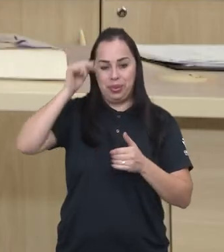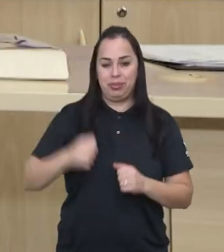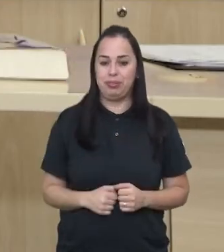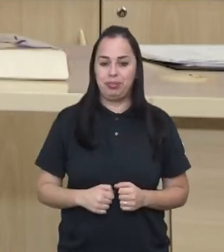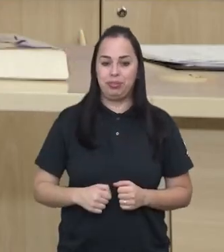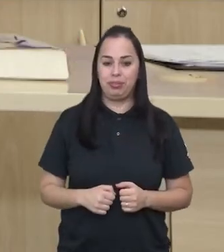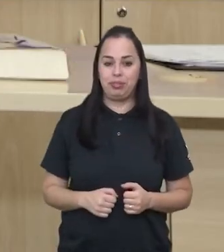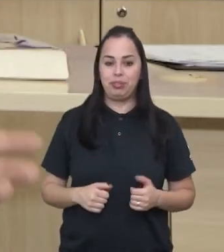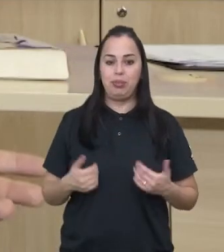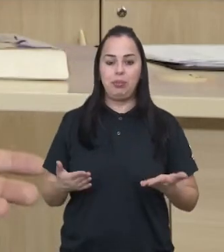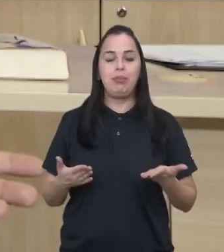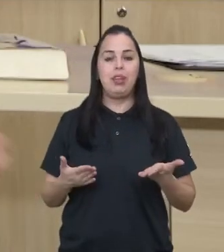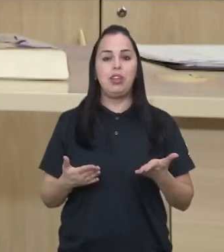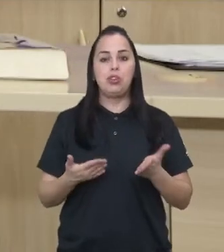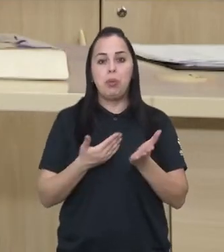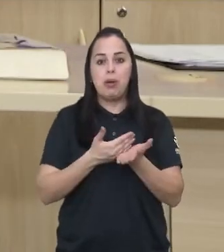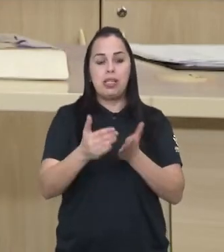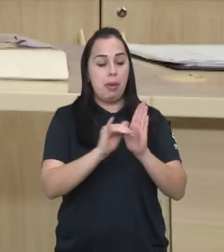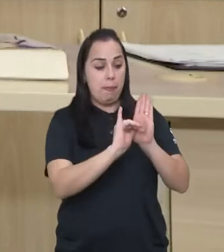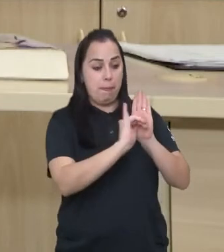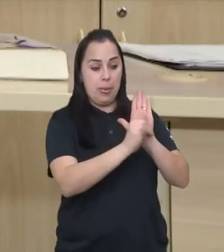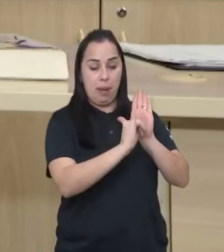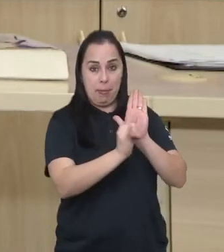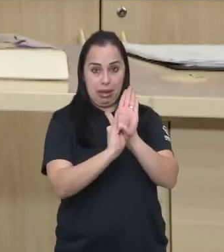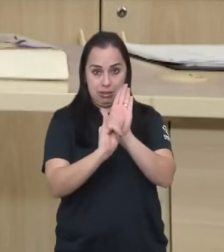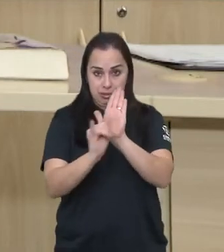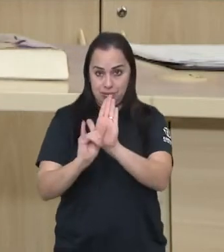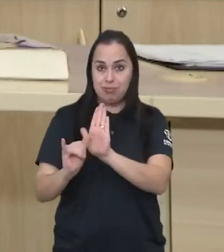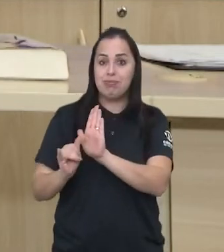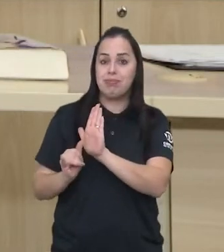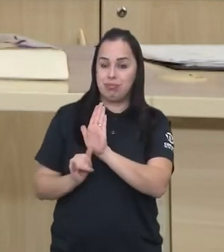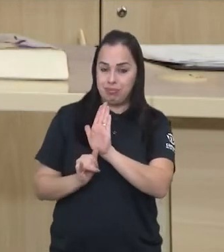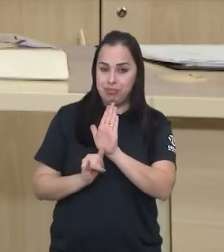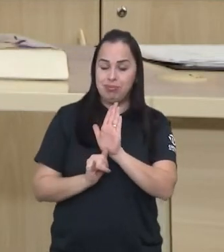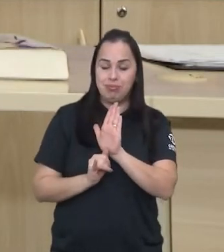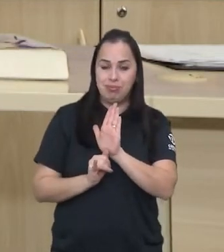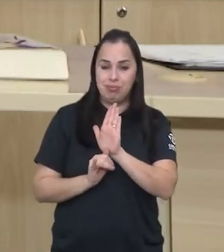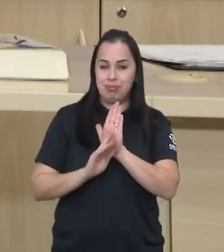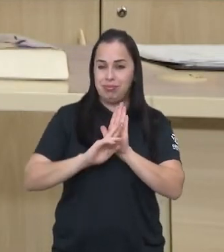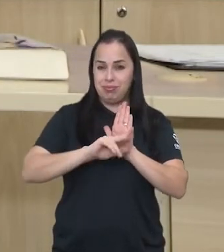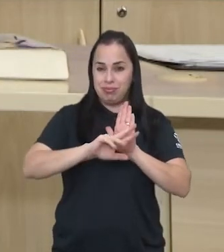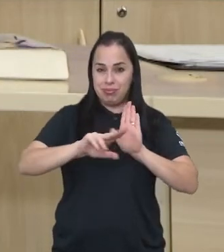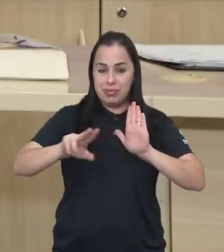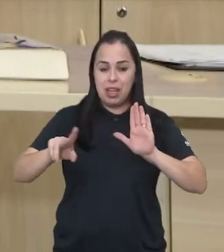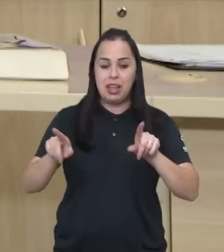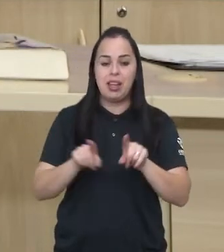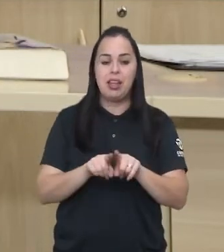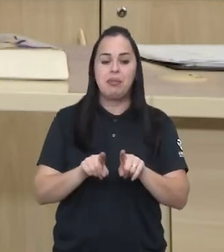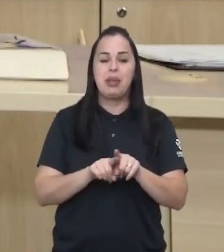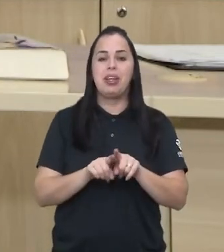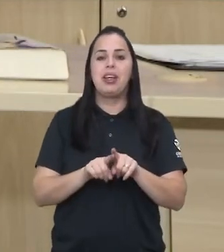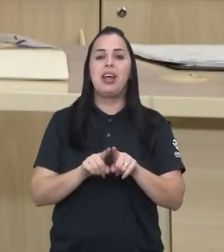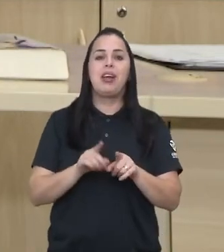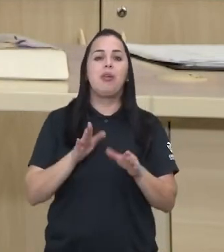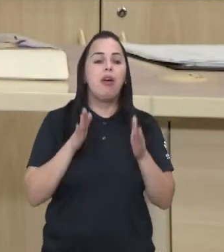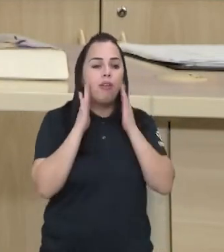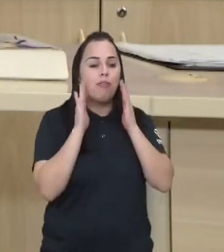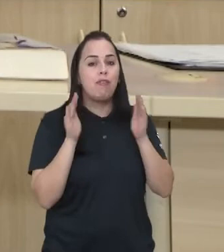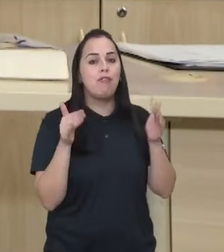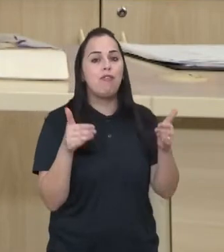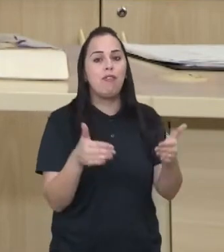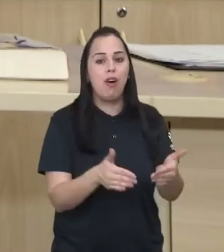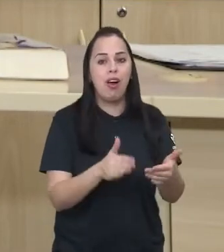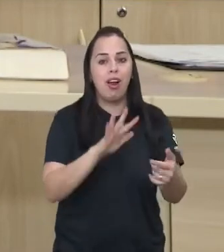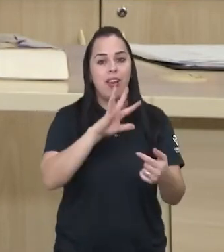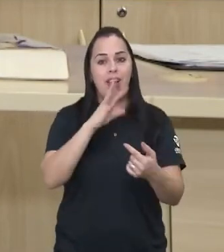Nós lançaremos uma série de editais por meio do Fundo Municipal de Cultura e algumas dessas linhas é voltada para a questão